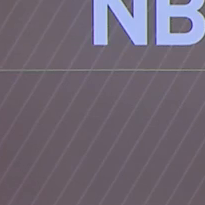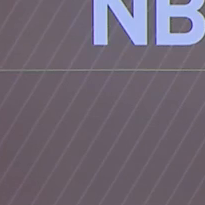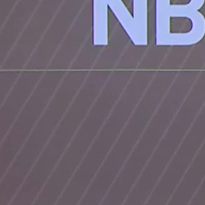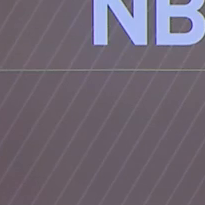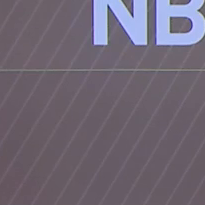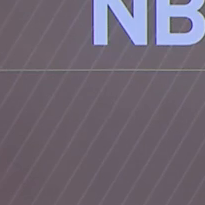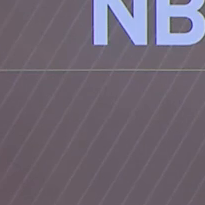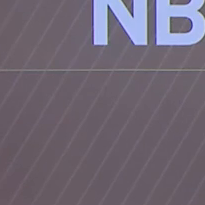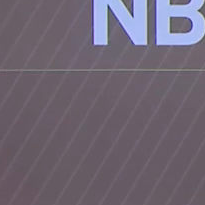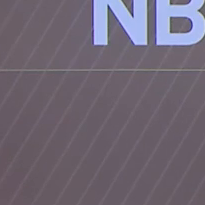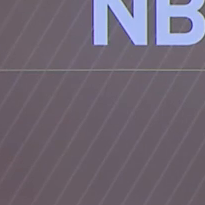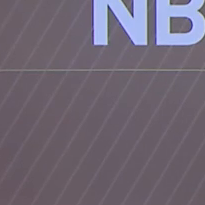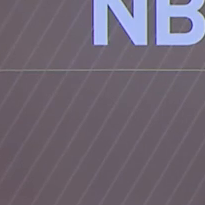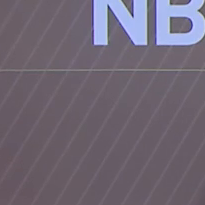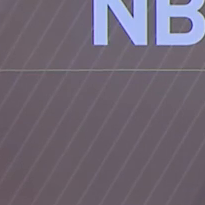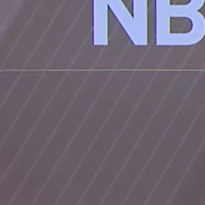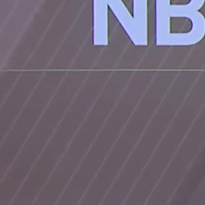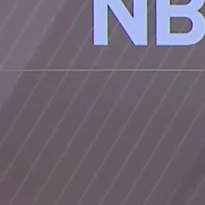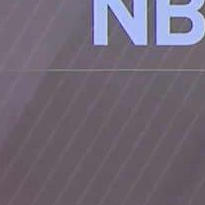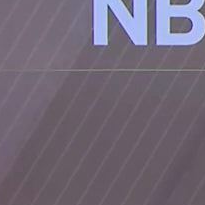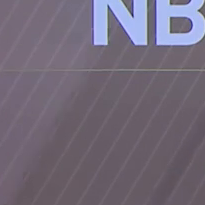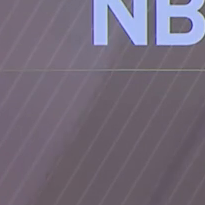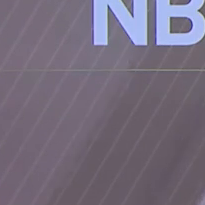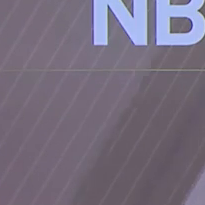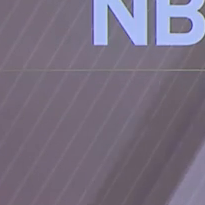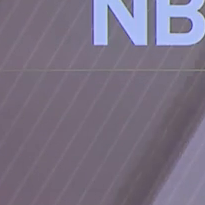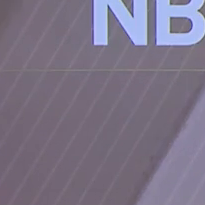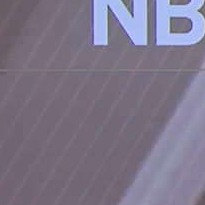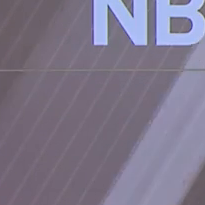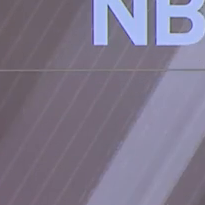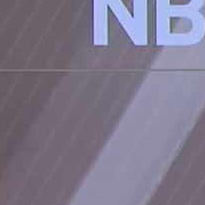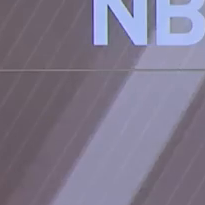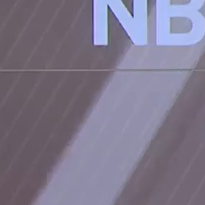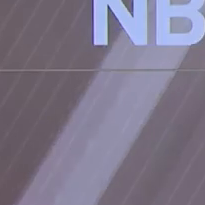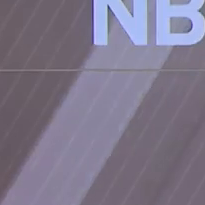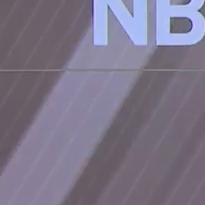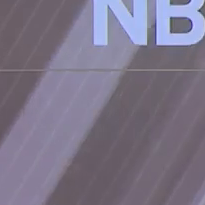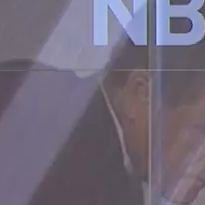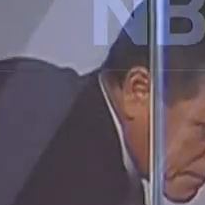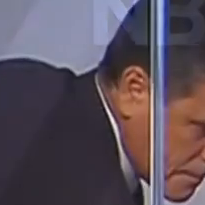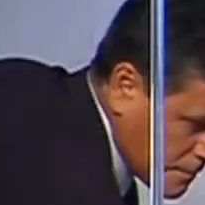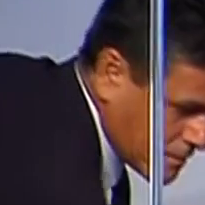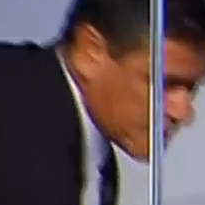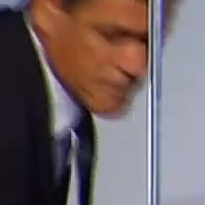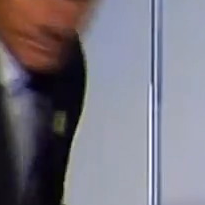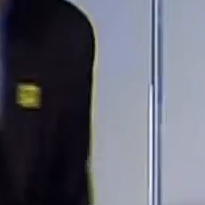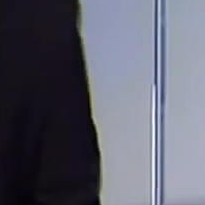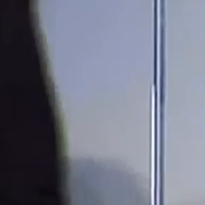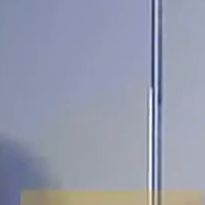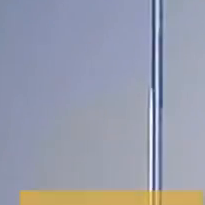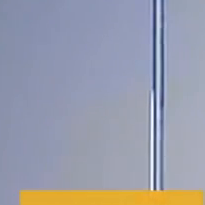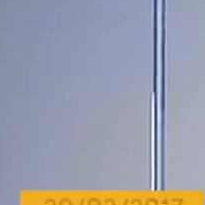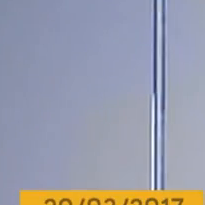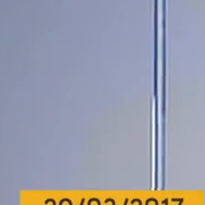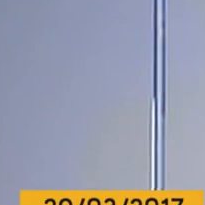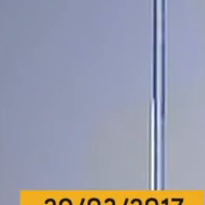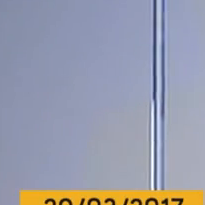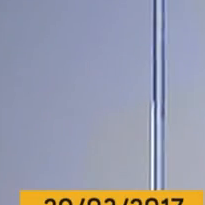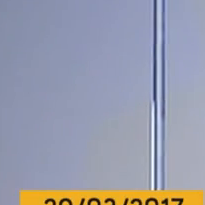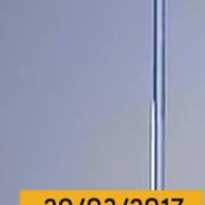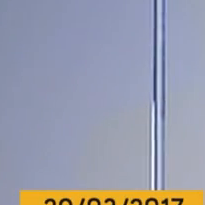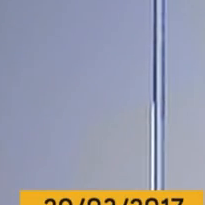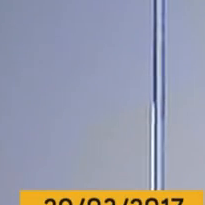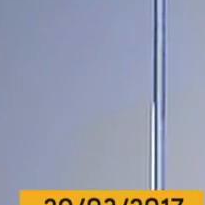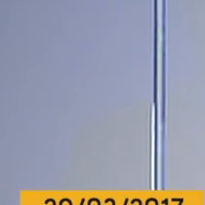então temos a nossa programação para transmitir ao vivo de são paulo a participação do presidente michel temer em uma conferência promovida